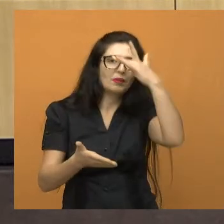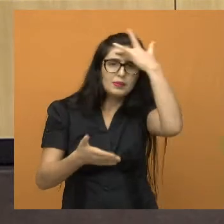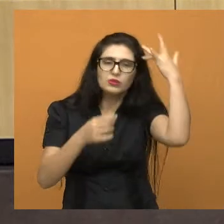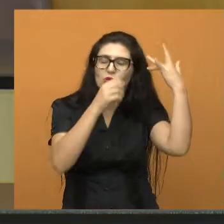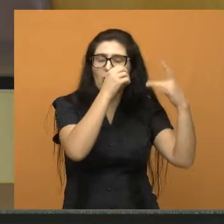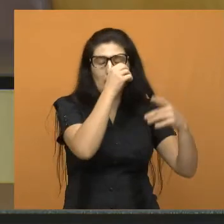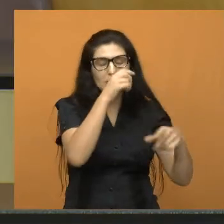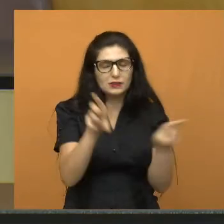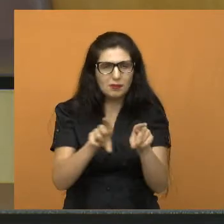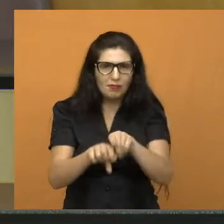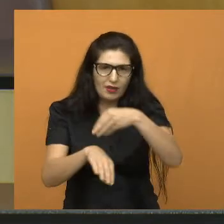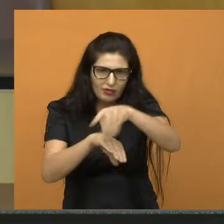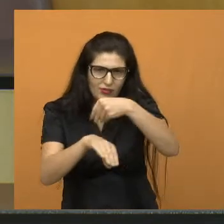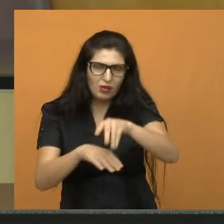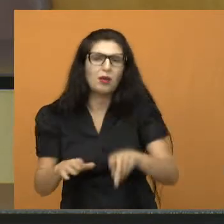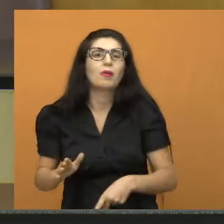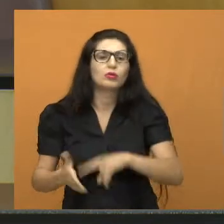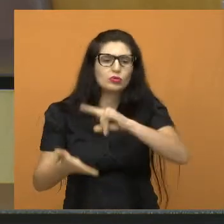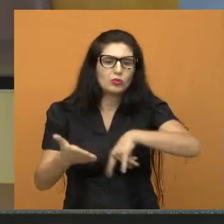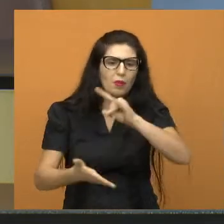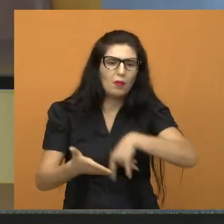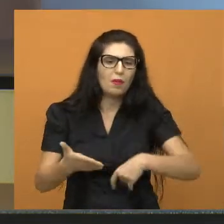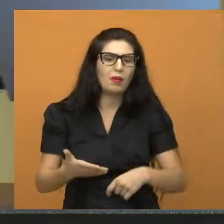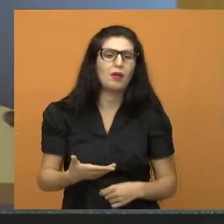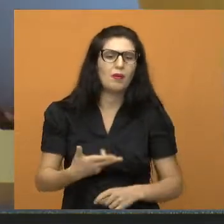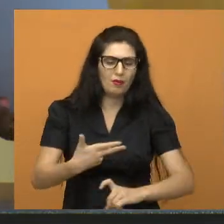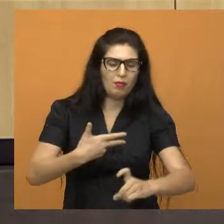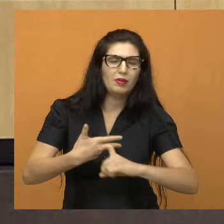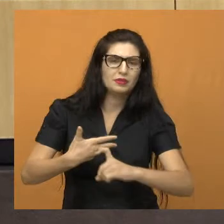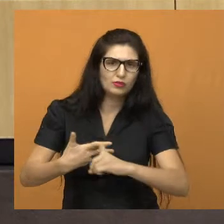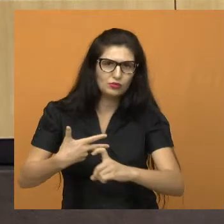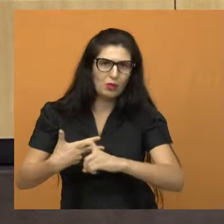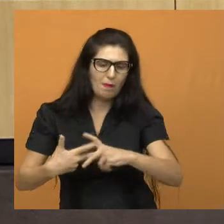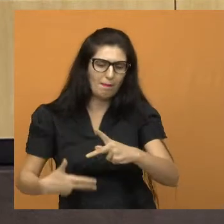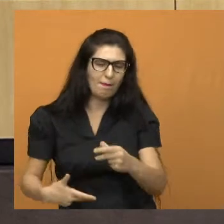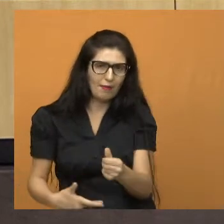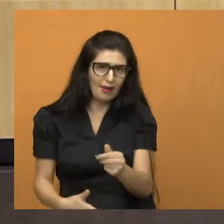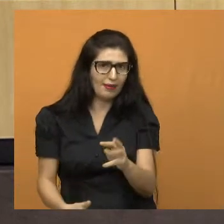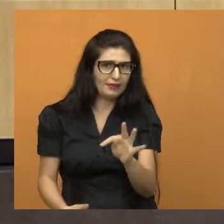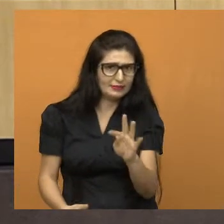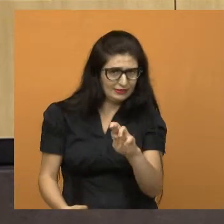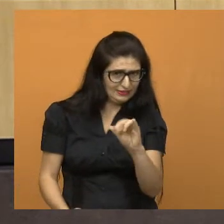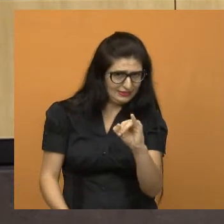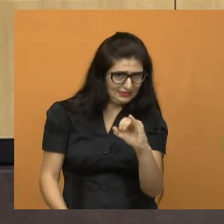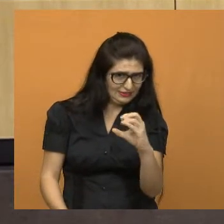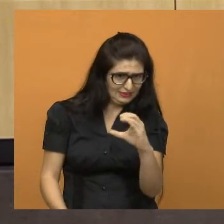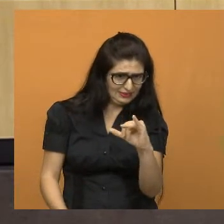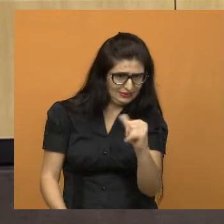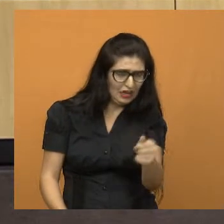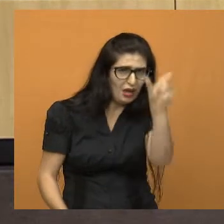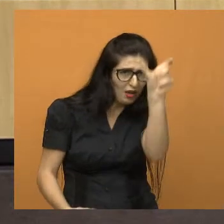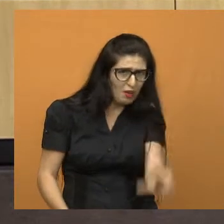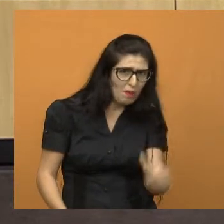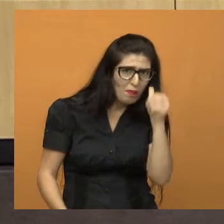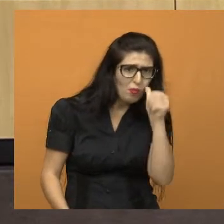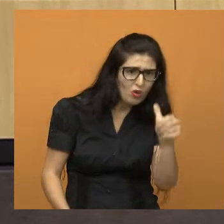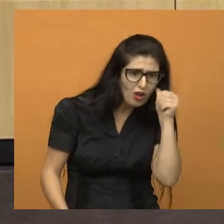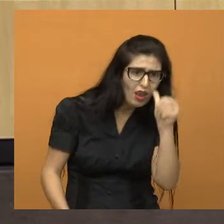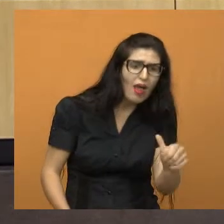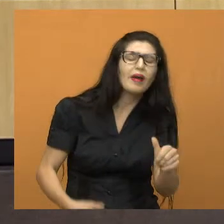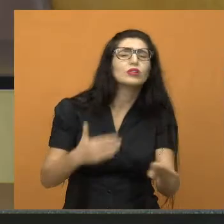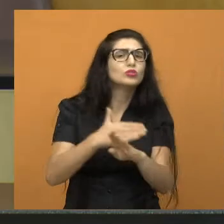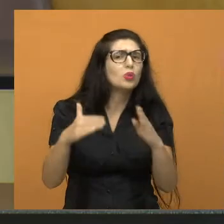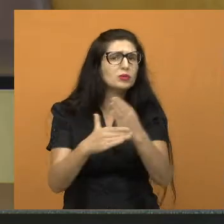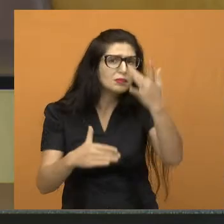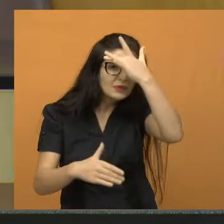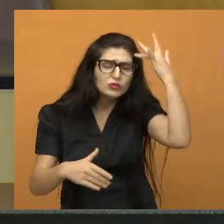passando também para o Poder Executivo, a Patrícia Giuliani, o compromisso, porque é todos nós que vamos fazer